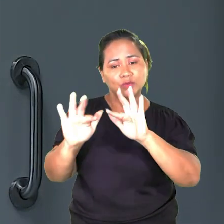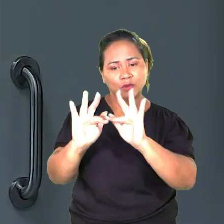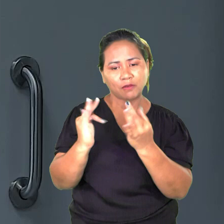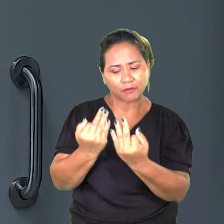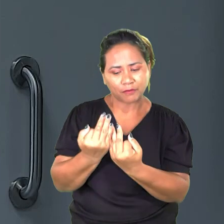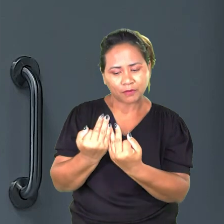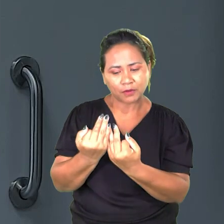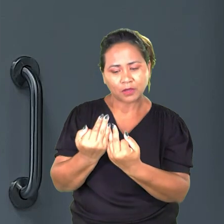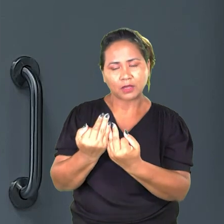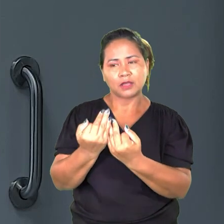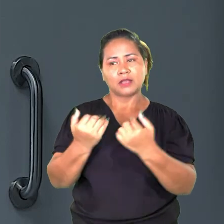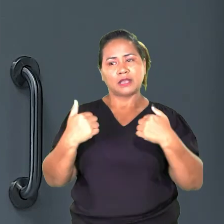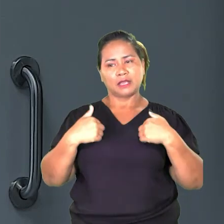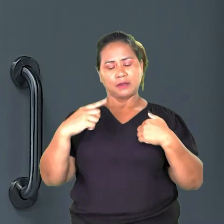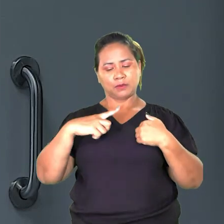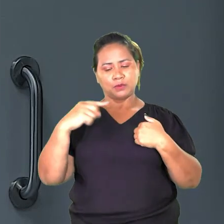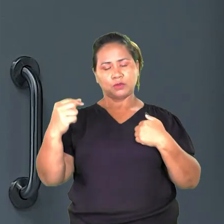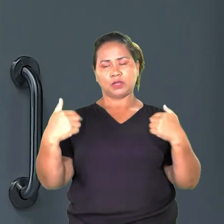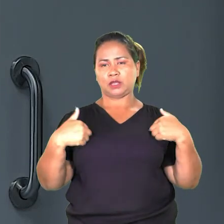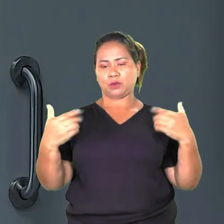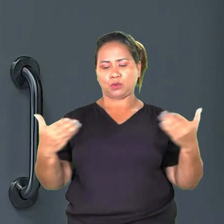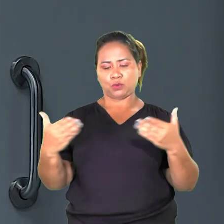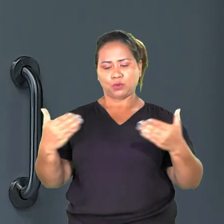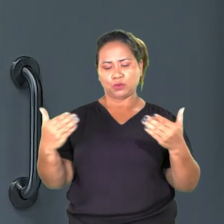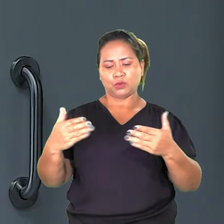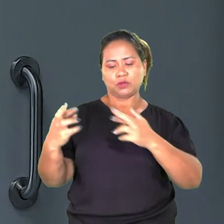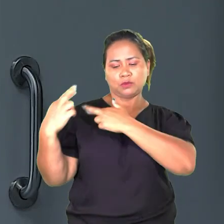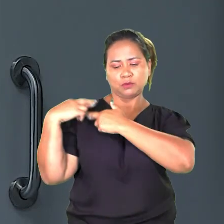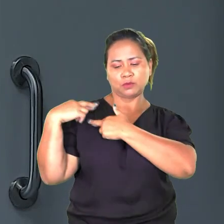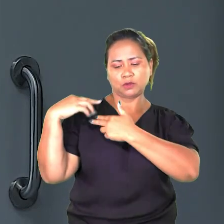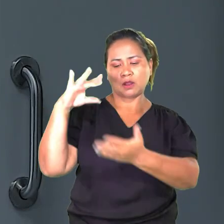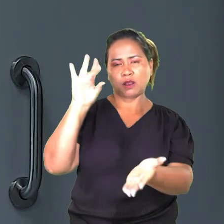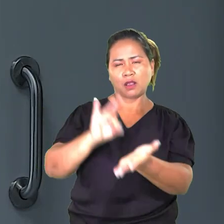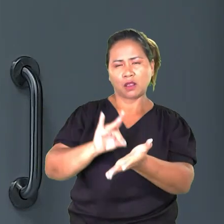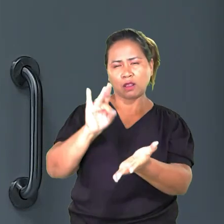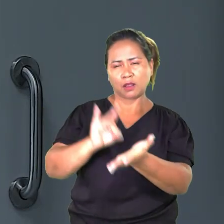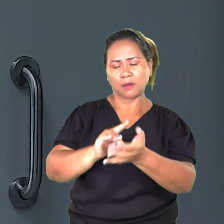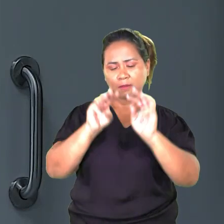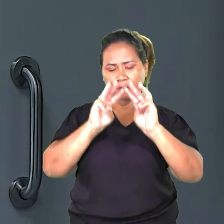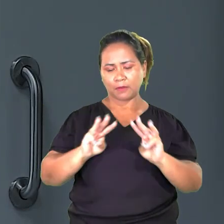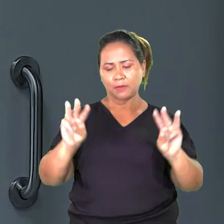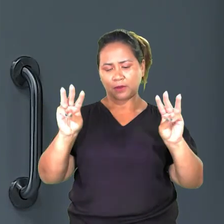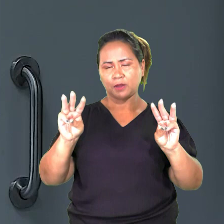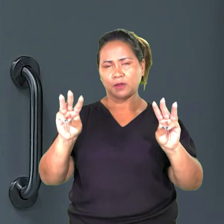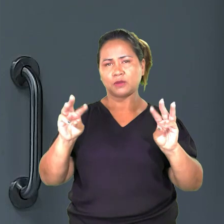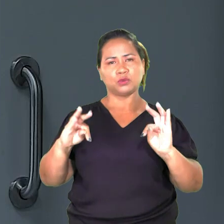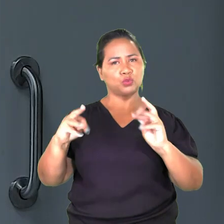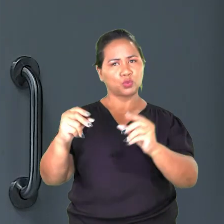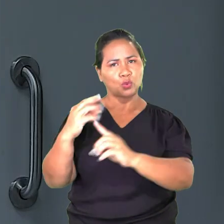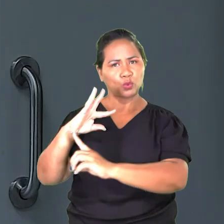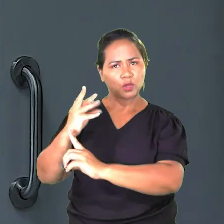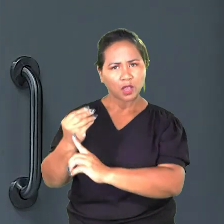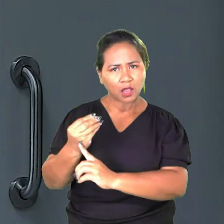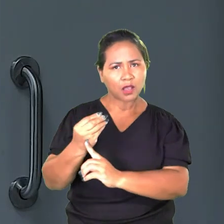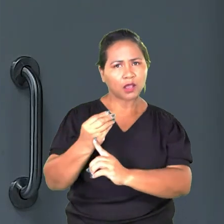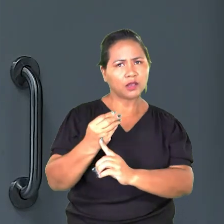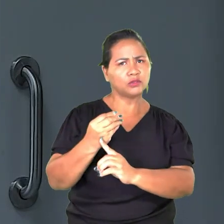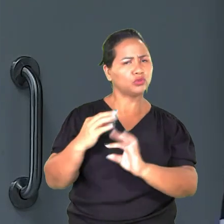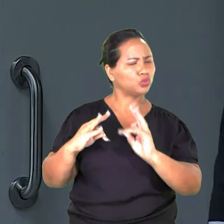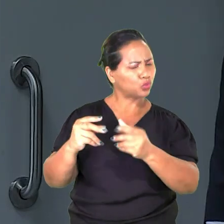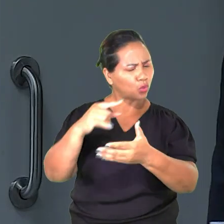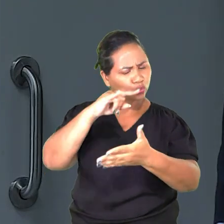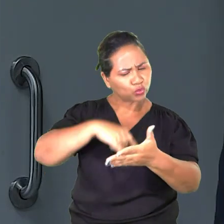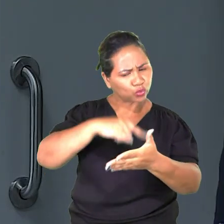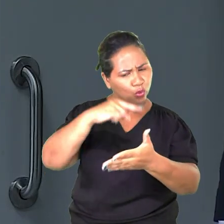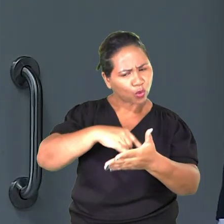família, sou hoje a responsável oficial pelo site, pela obra,